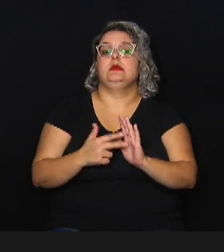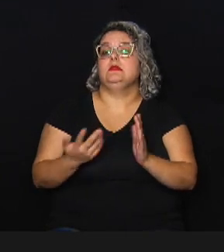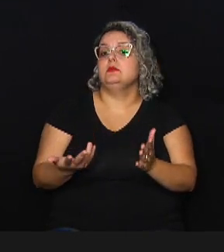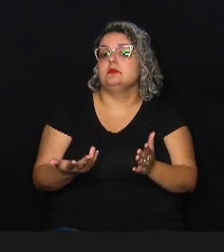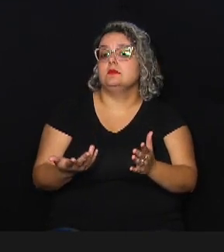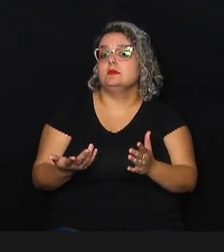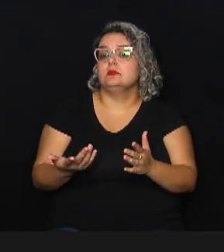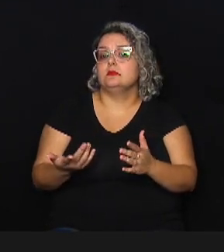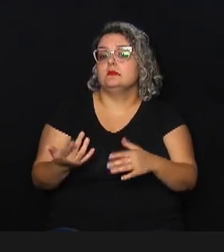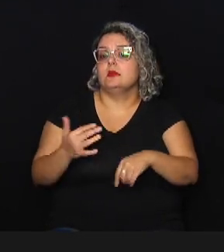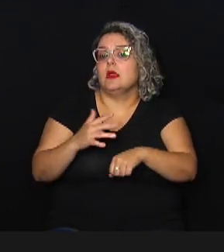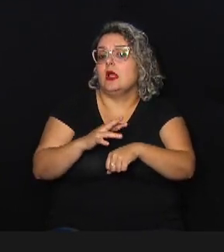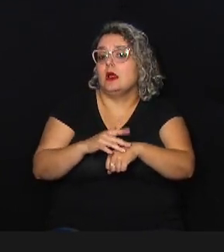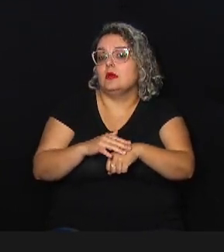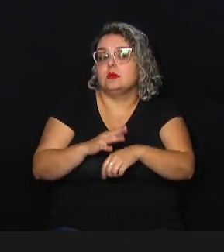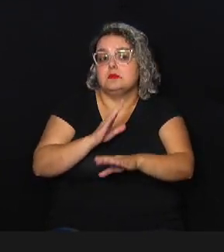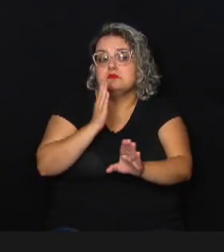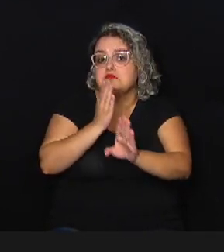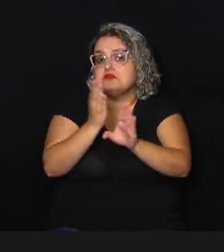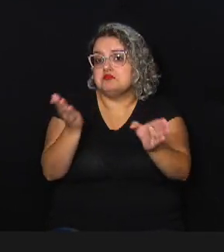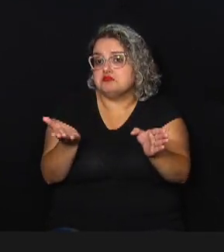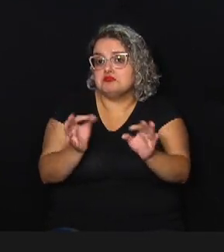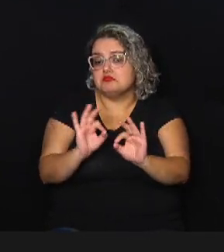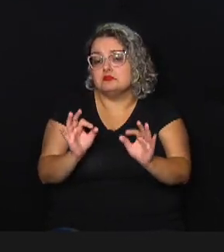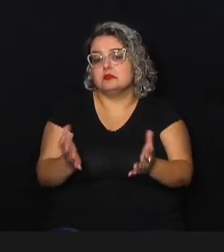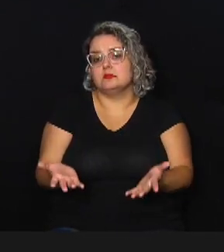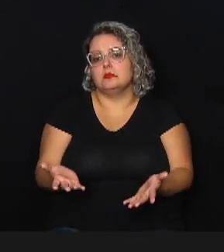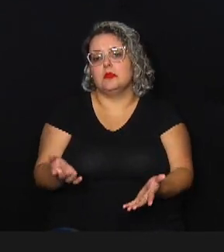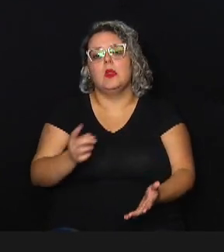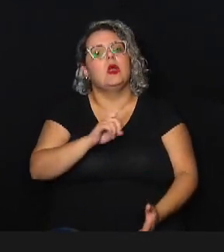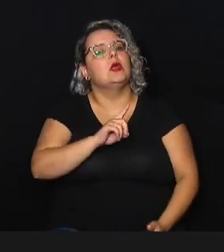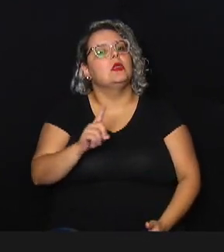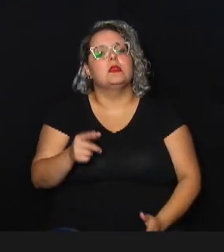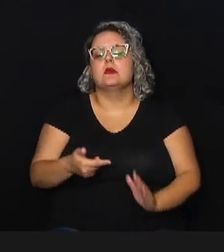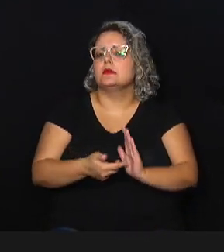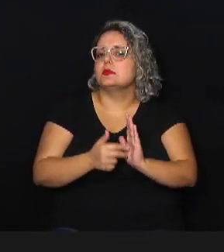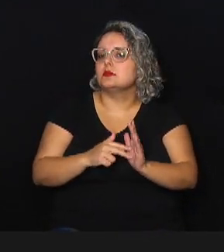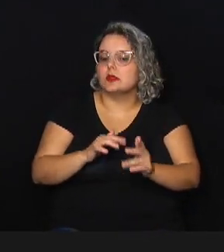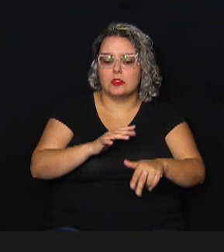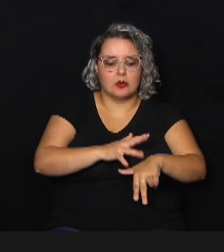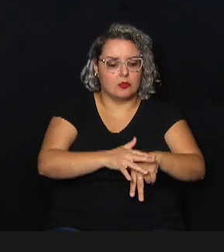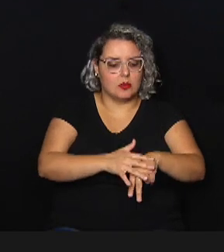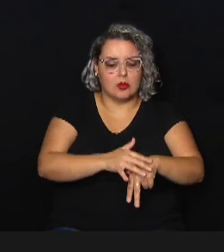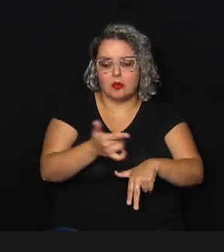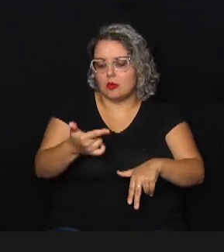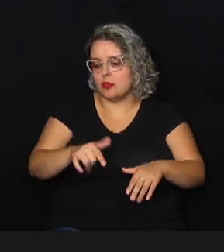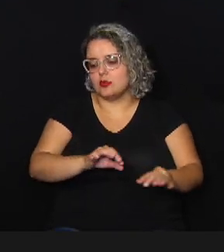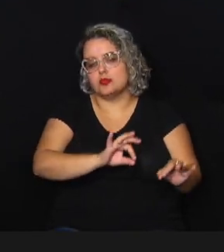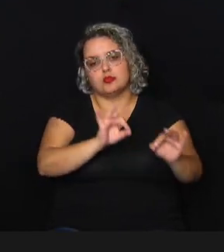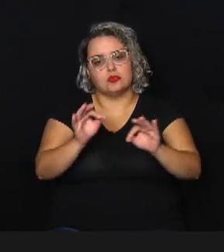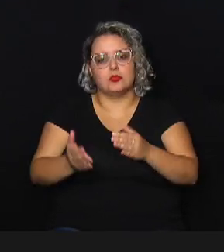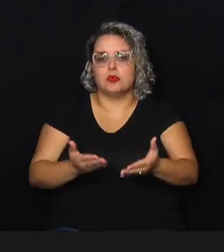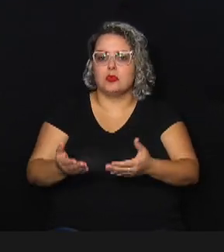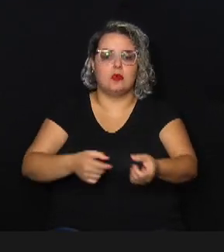sumiu, a gente não está encontrando. Isso não quer dizer que o paciente não precisa continuar o tratamento ou não precisa de fazer mais quimioterapias, às vezes muito